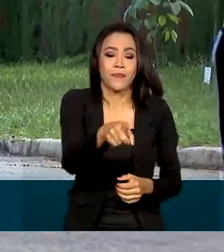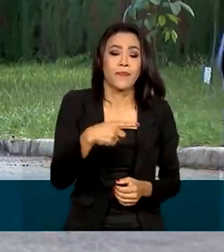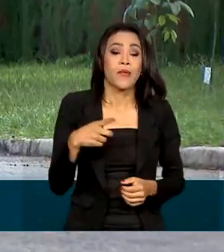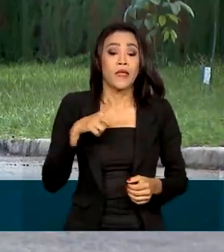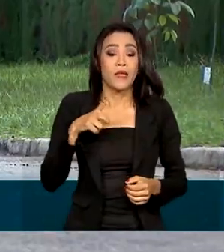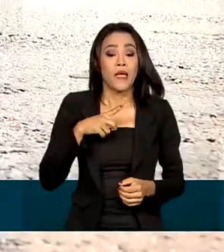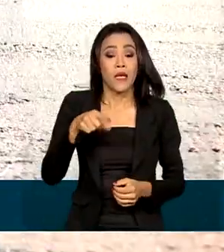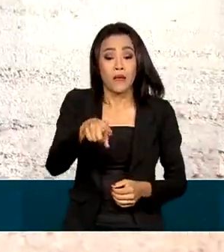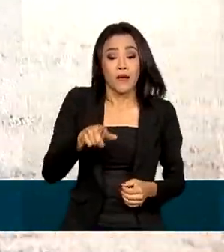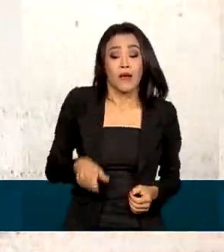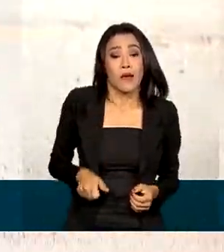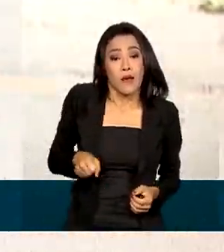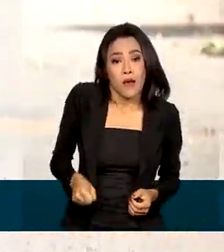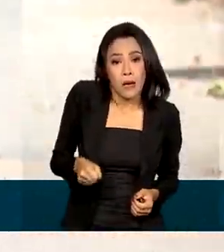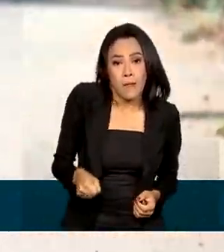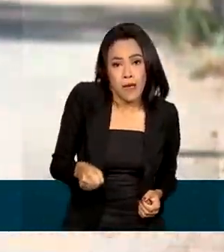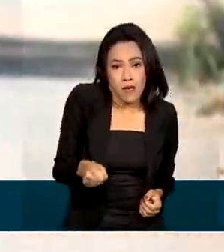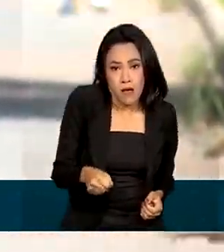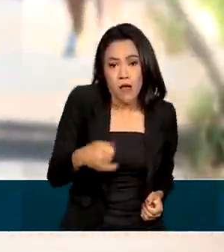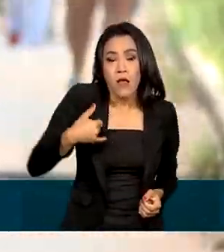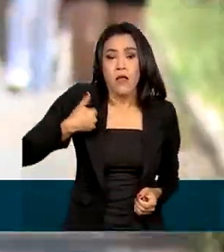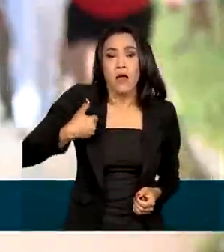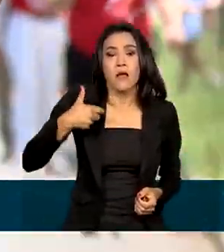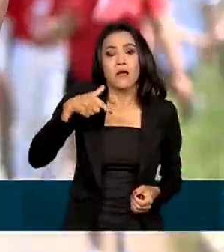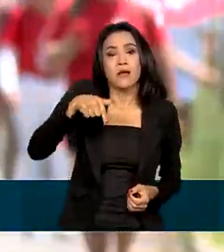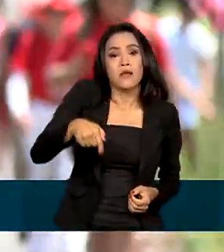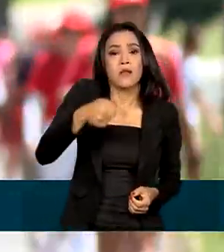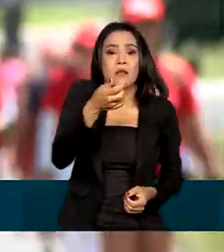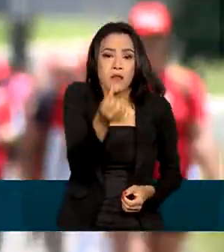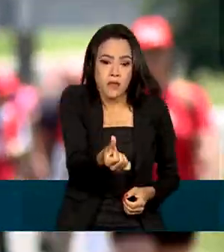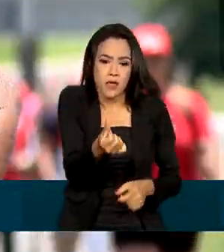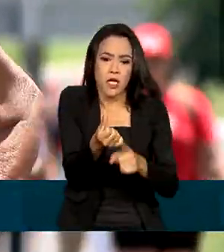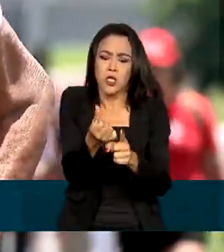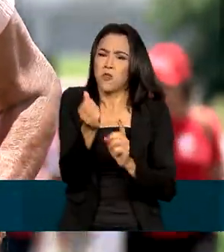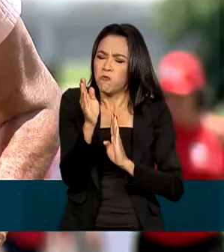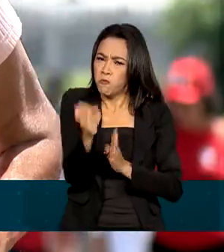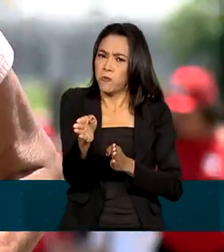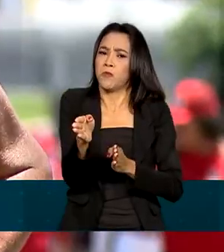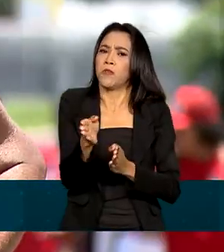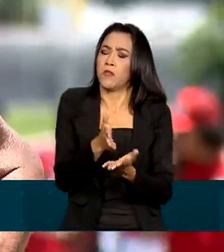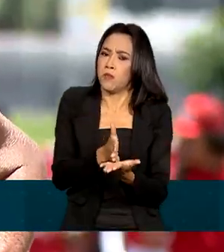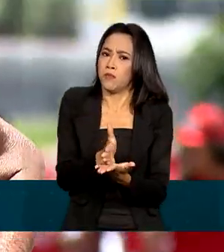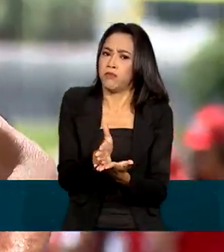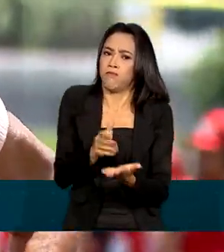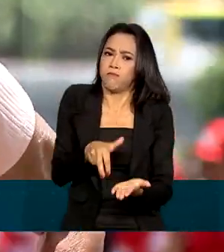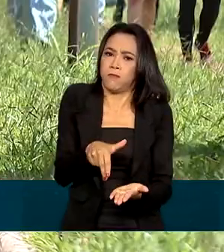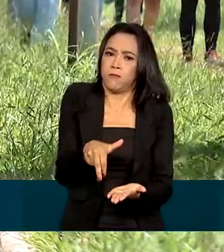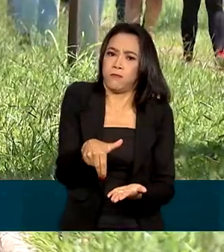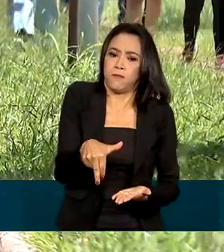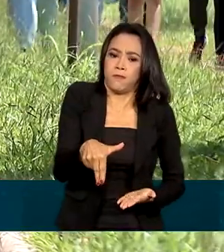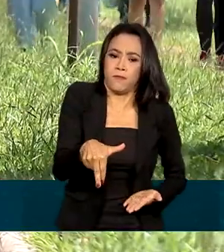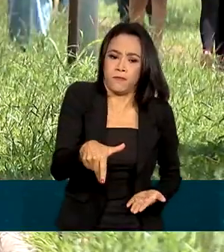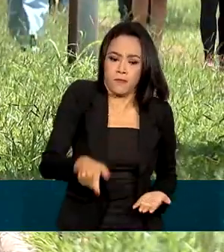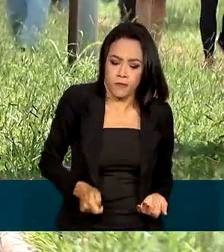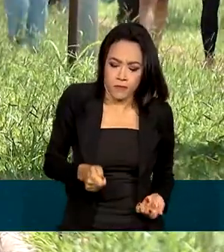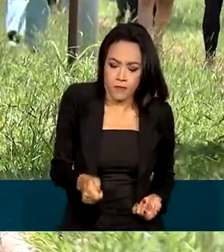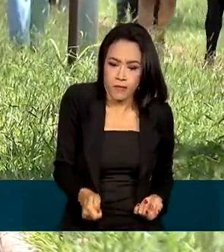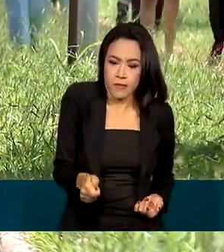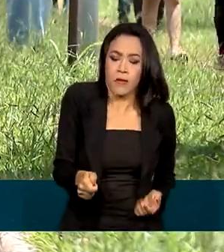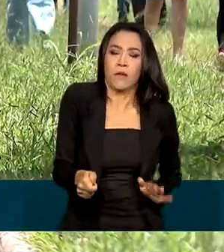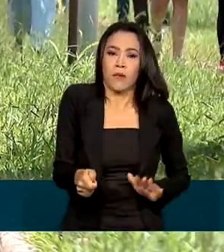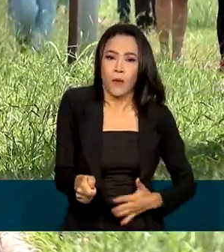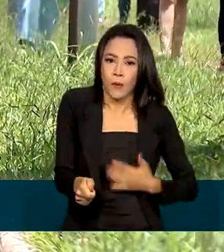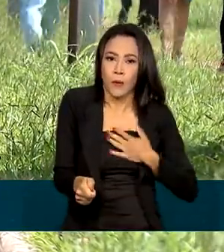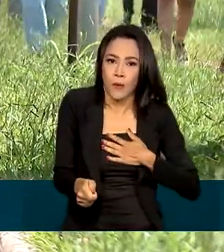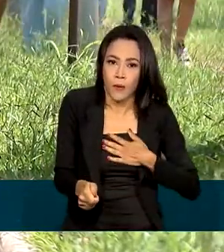uma bengala, Dona Expedita, de 76 anos, seguiu firme rumo à Praça dos Três Poderes. O percurso teve pausas